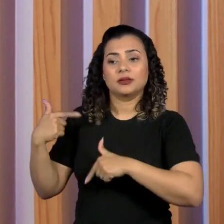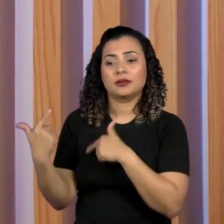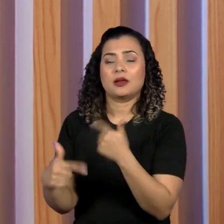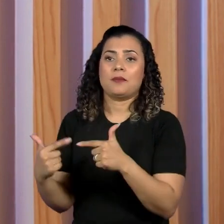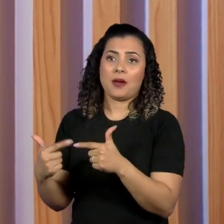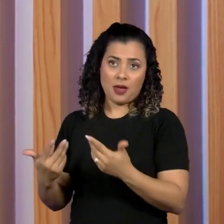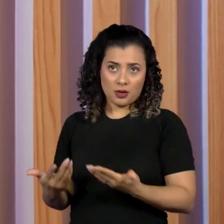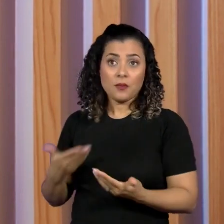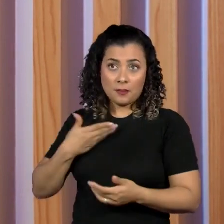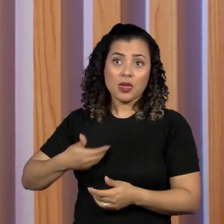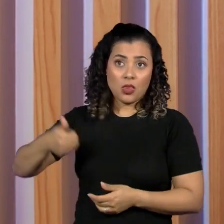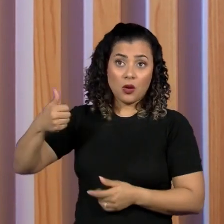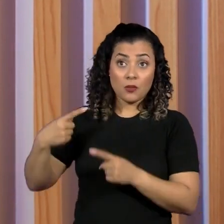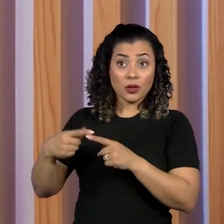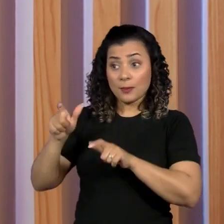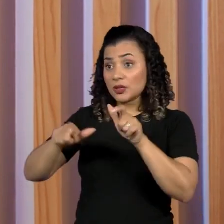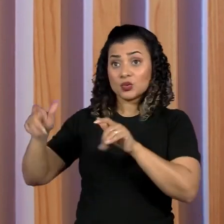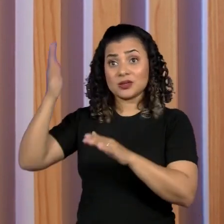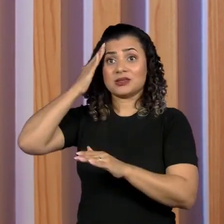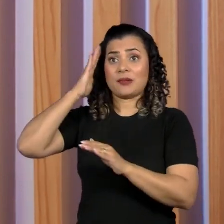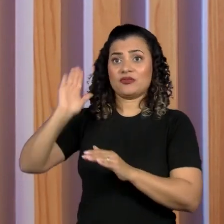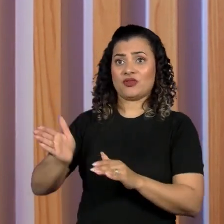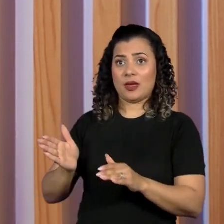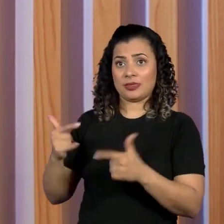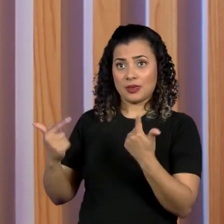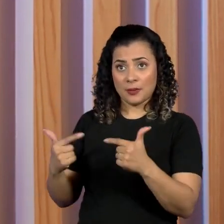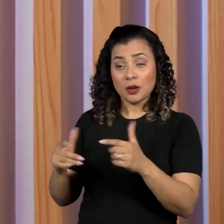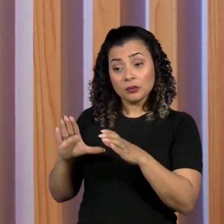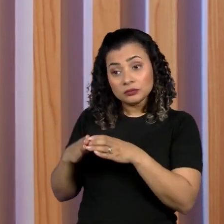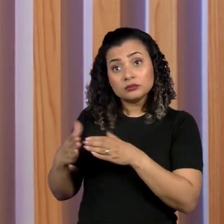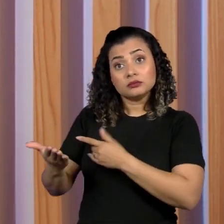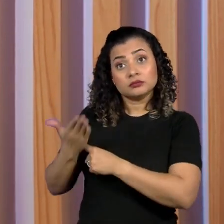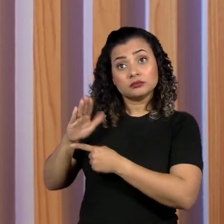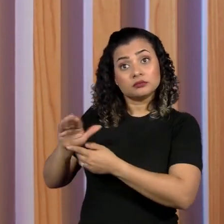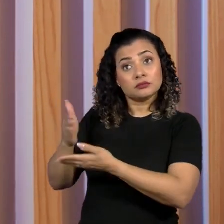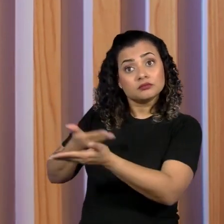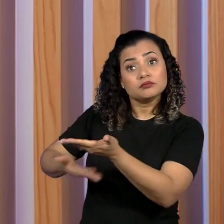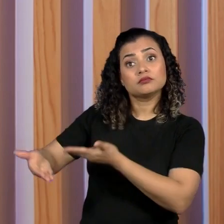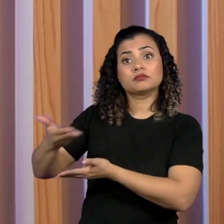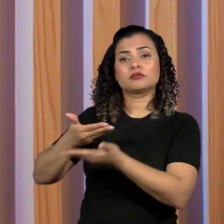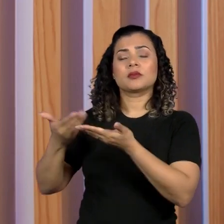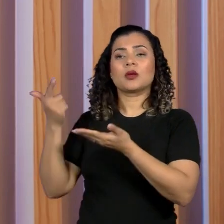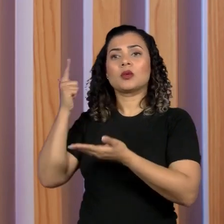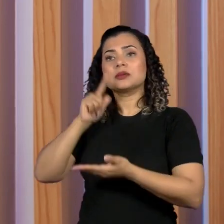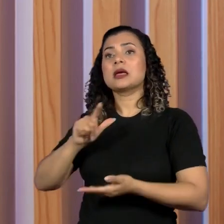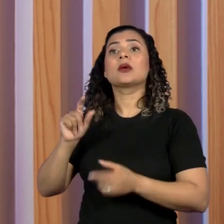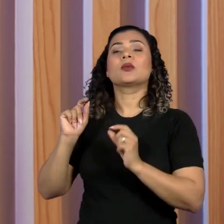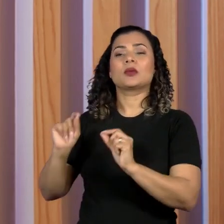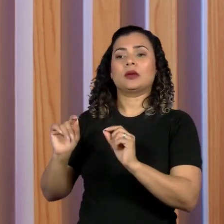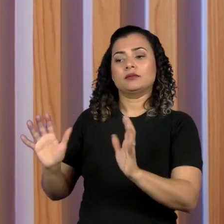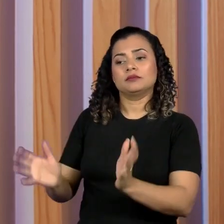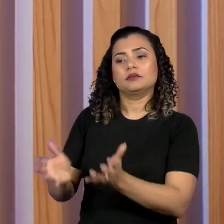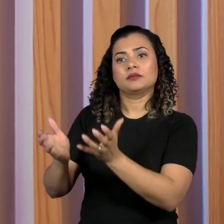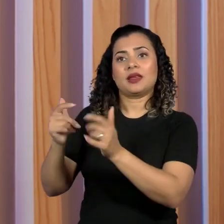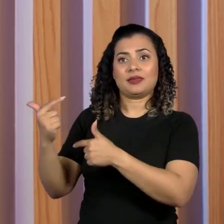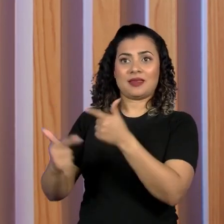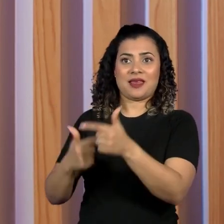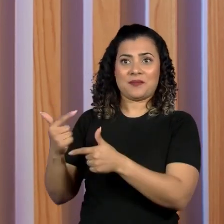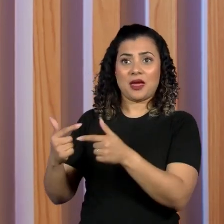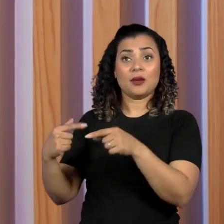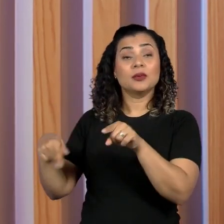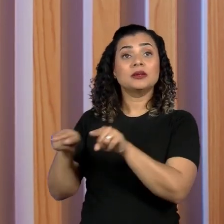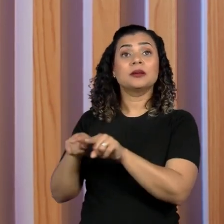que normalmente elas já sabem fazer, né? Então o cooperativismo ele acaba ajudando e fomentando muito o trabalho. E também um